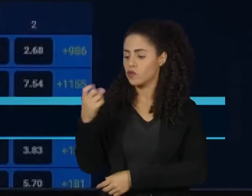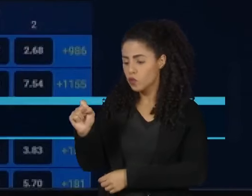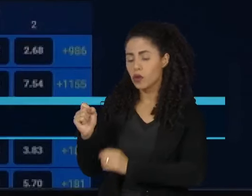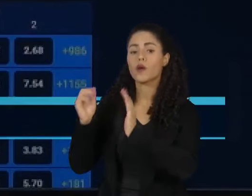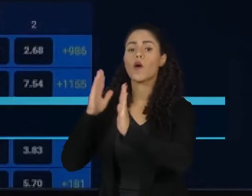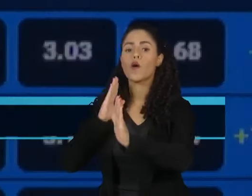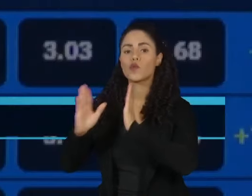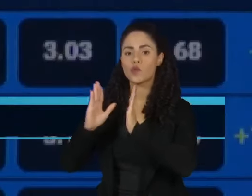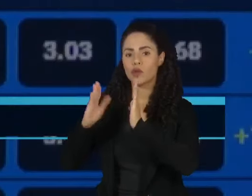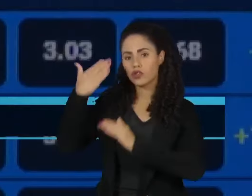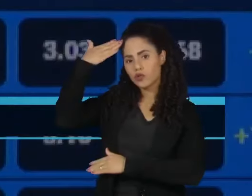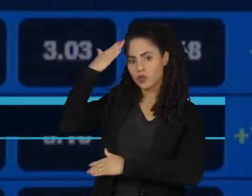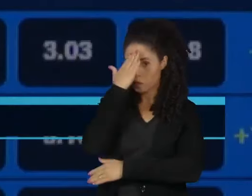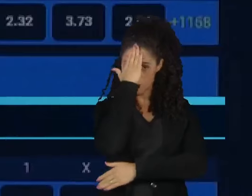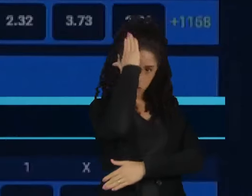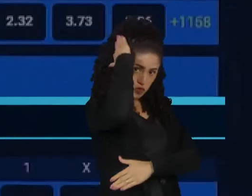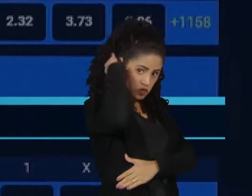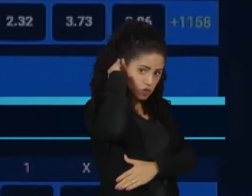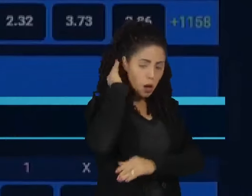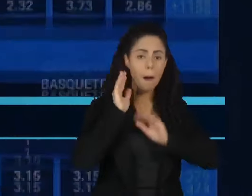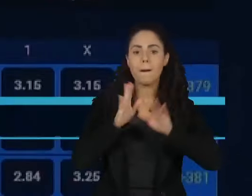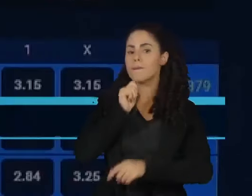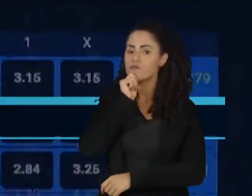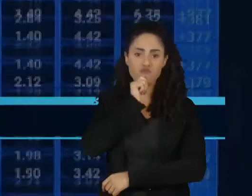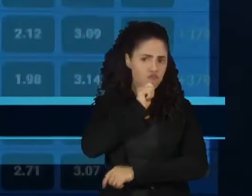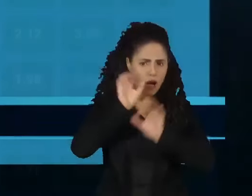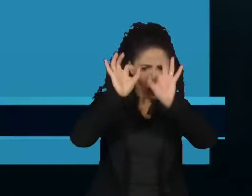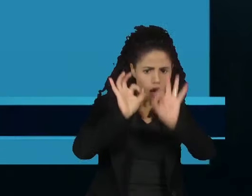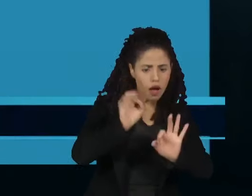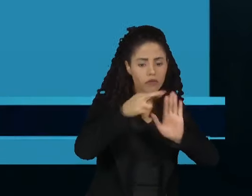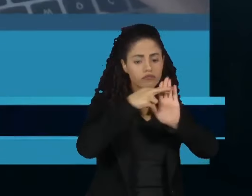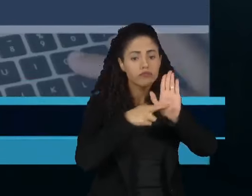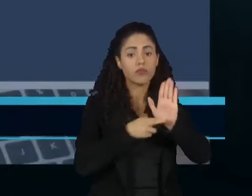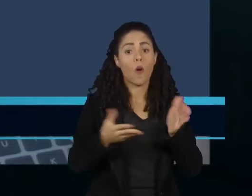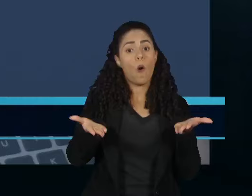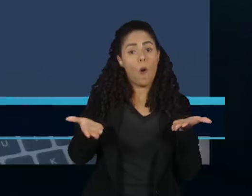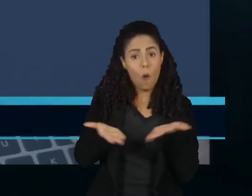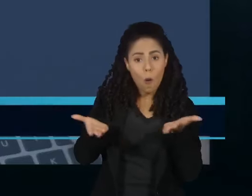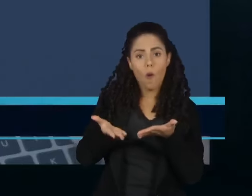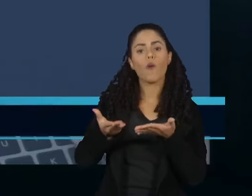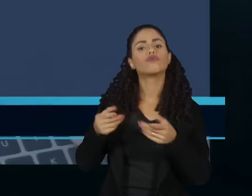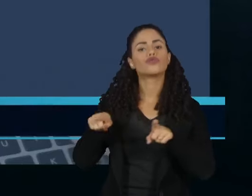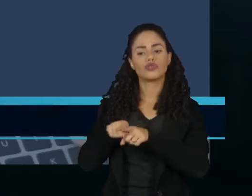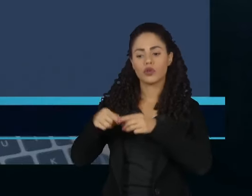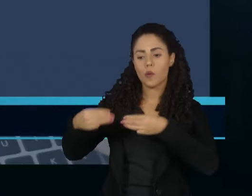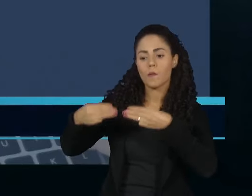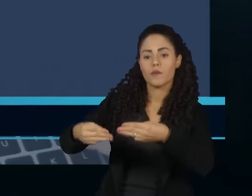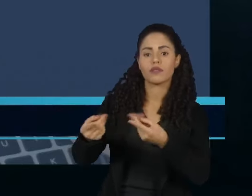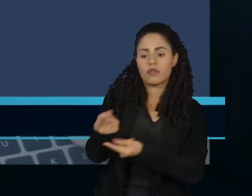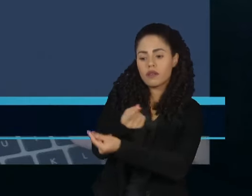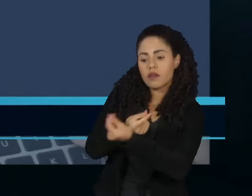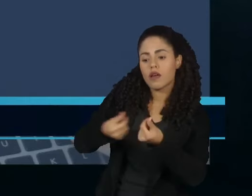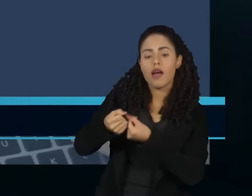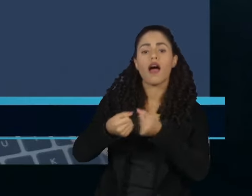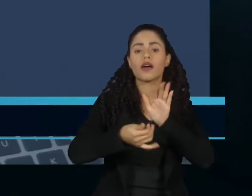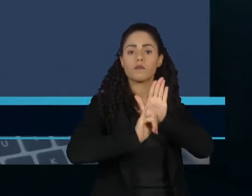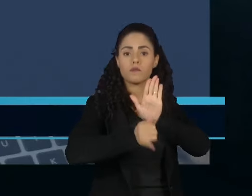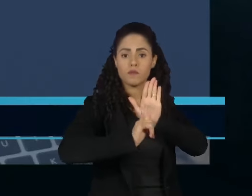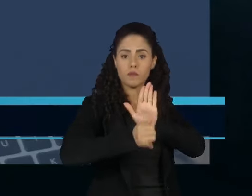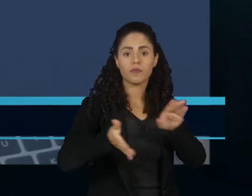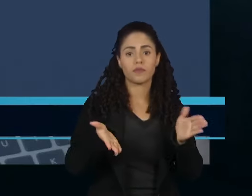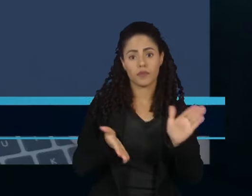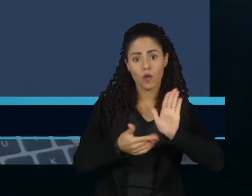de Michel Temer, mas ainda não foram regulamentadas. Hoje, o Ministério da Fazenda publicou no Diário Oficial uma portaria